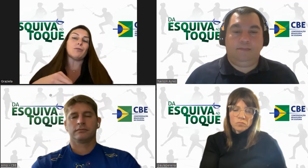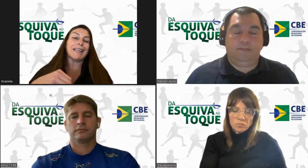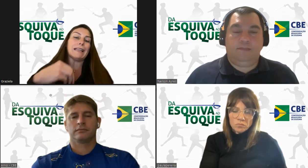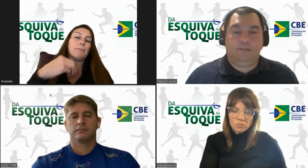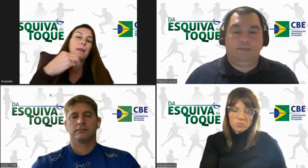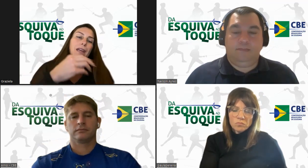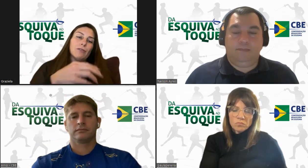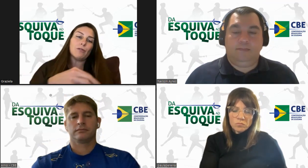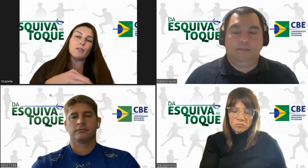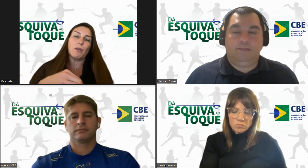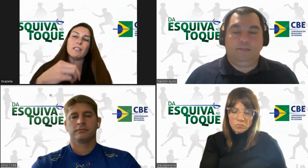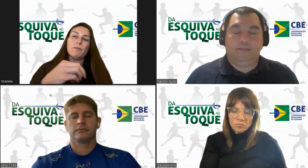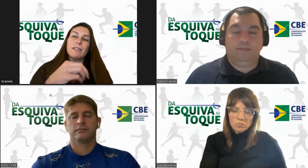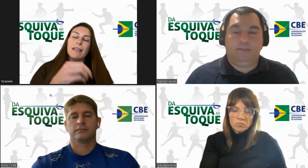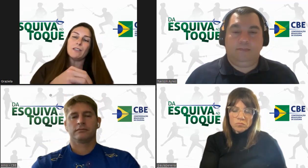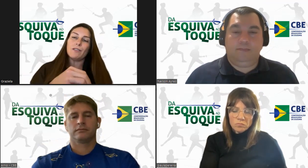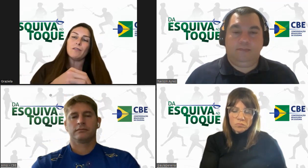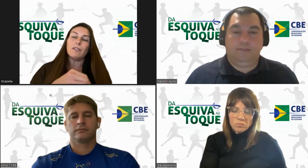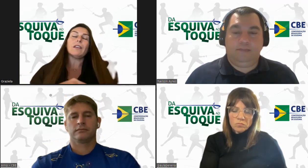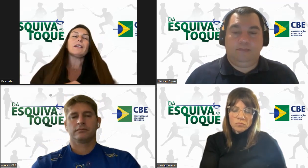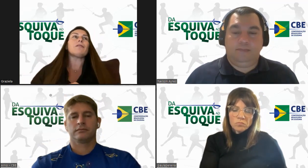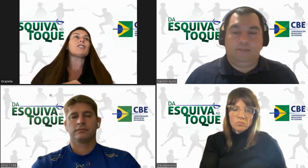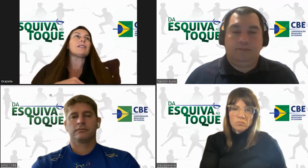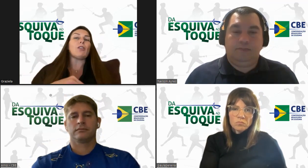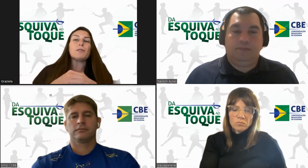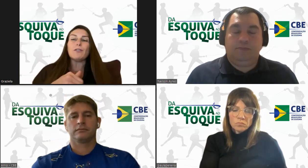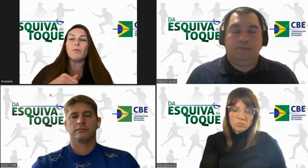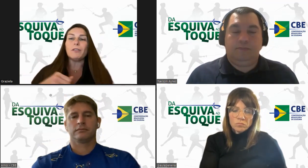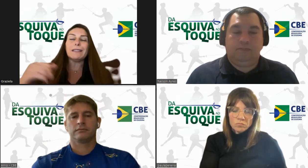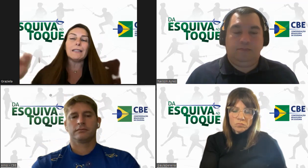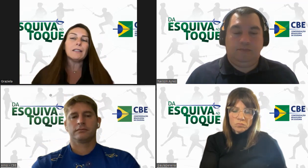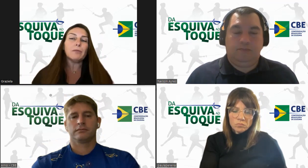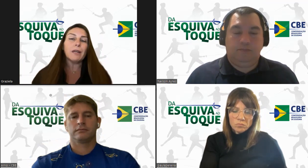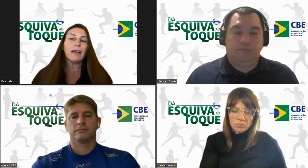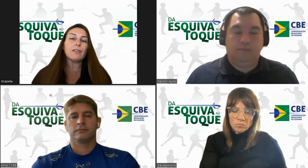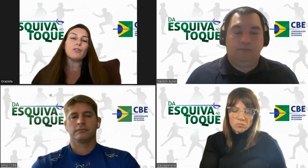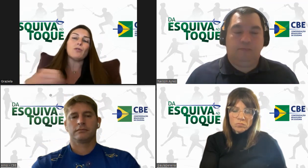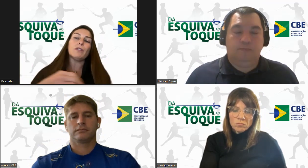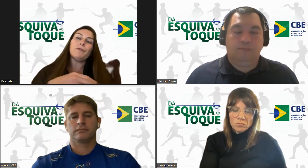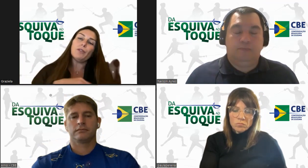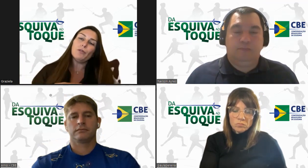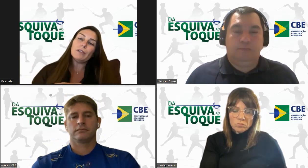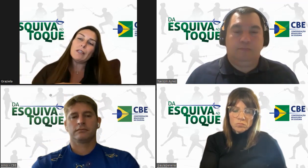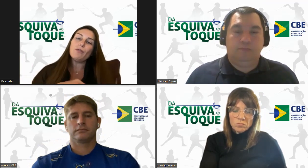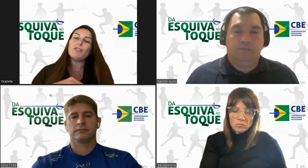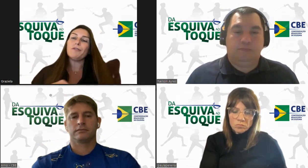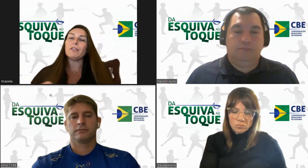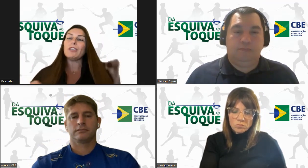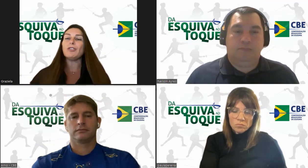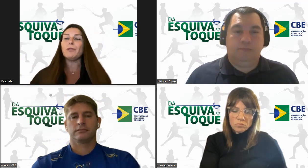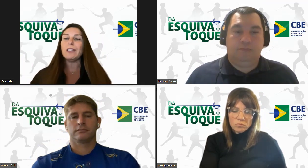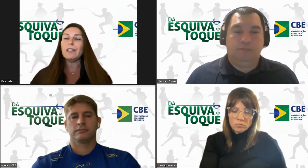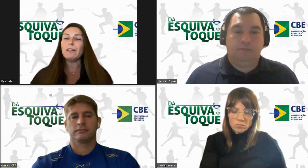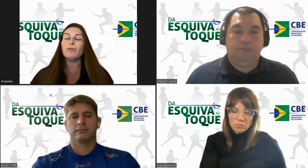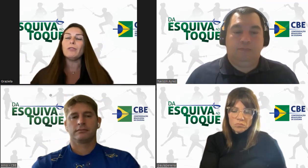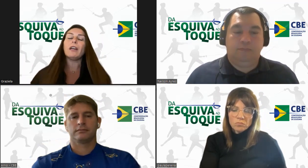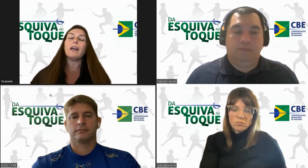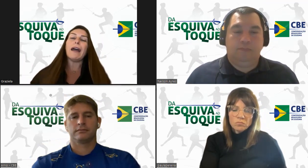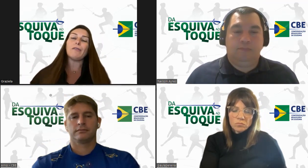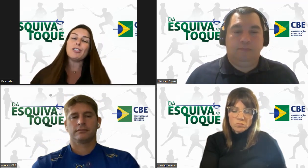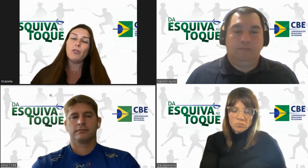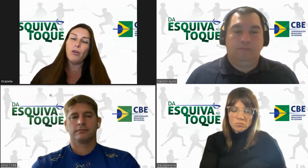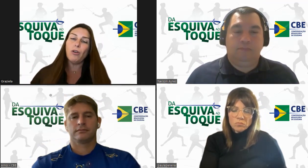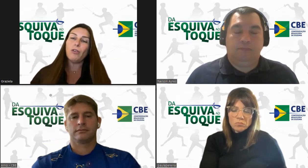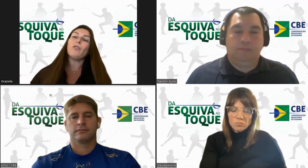questões se a gente não tem alimentos próximos a isso então a gente tem opções como de Tâmara suco de fruta suco de fruta diluído